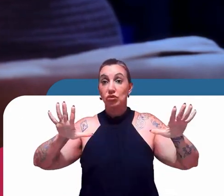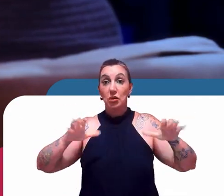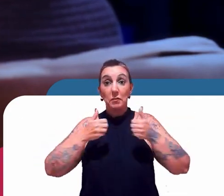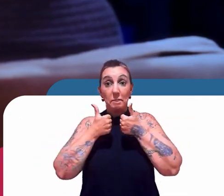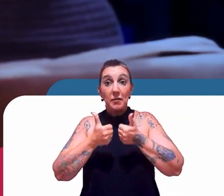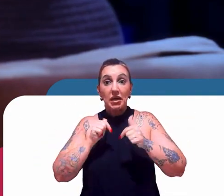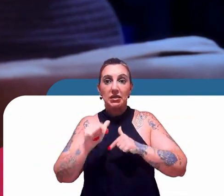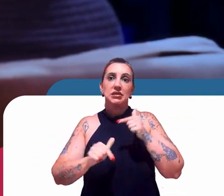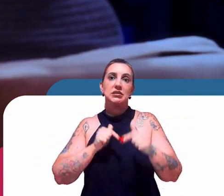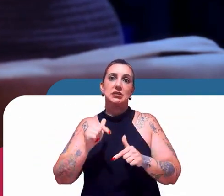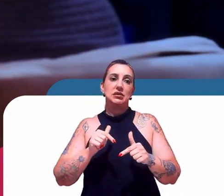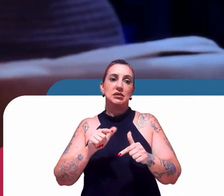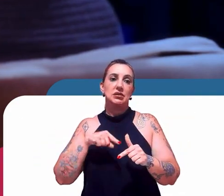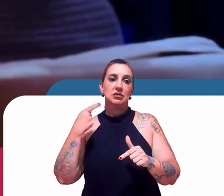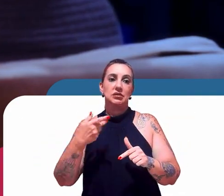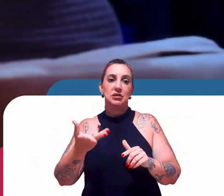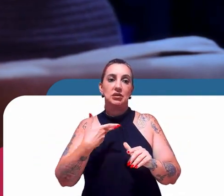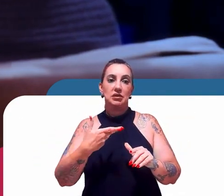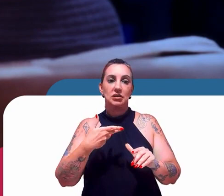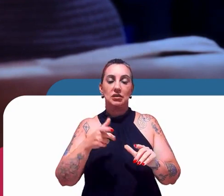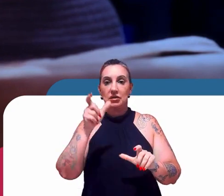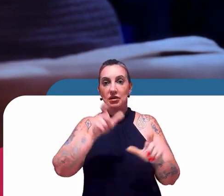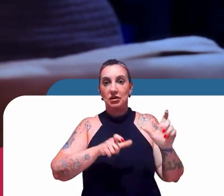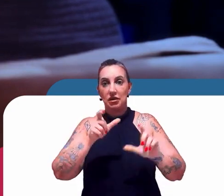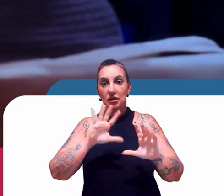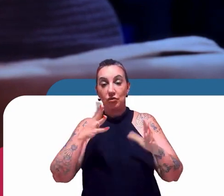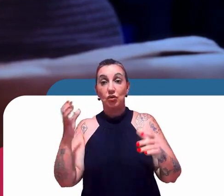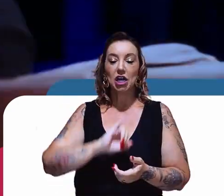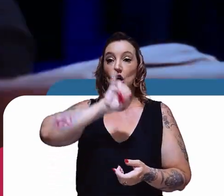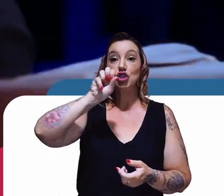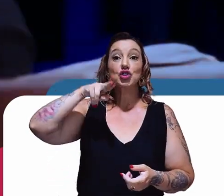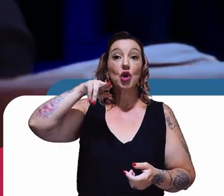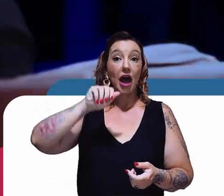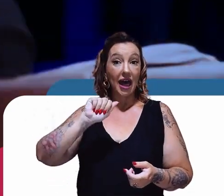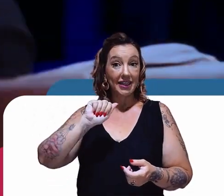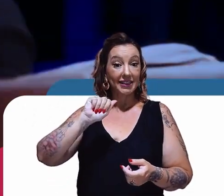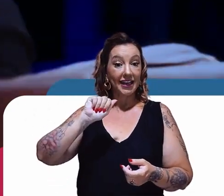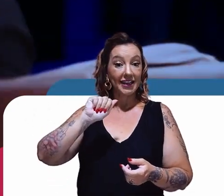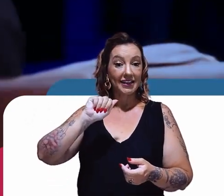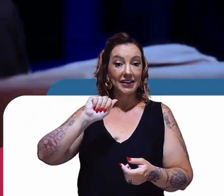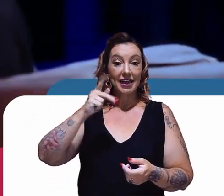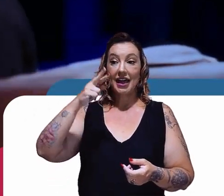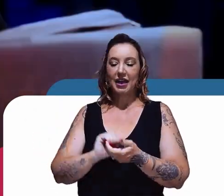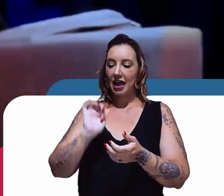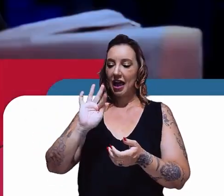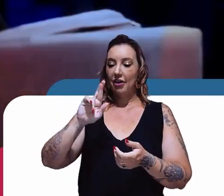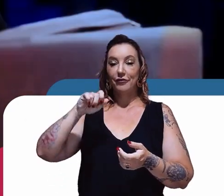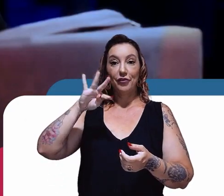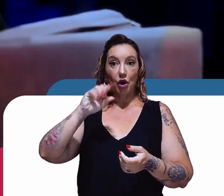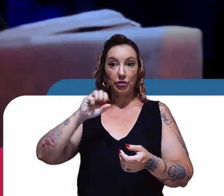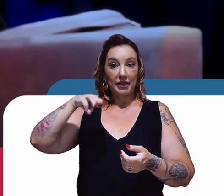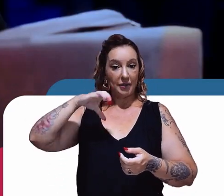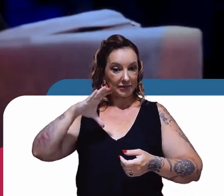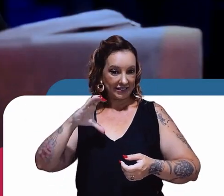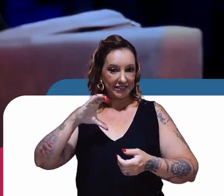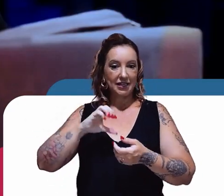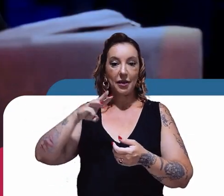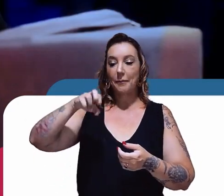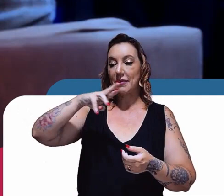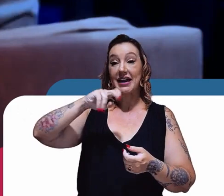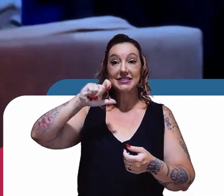muito bem só que aí a gente tem que correr atrás dessas coisas novas né músicos de diferentes escolas gerações e